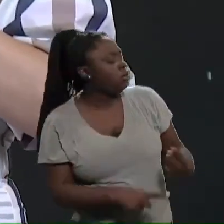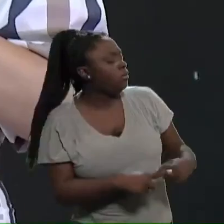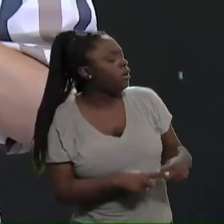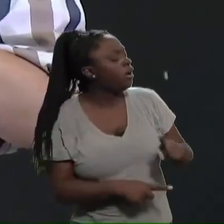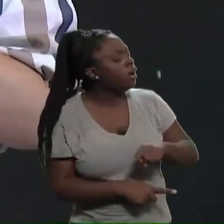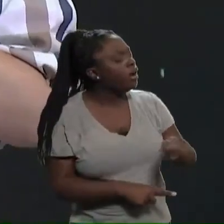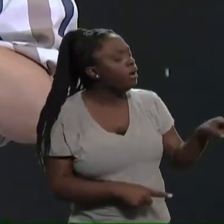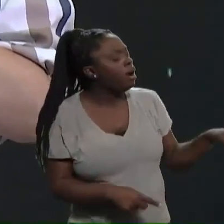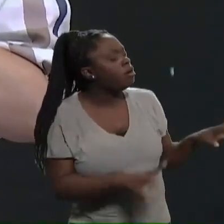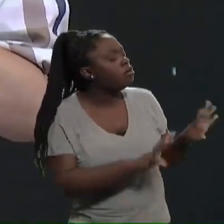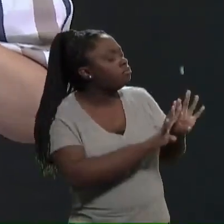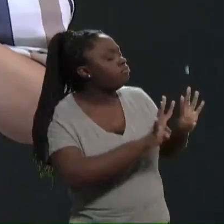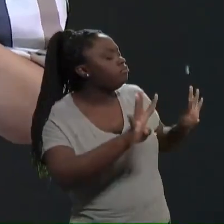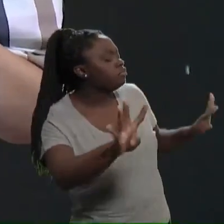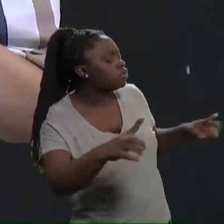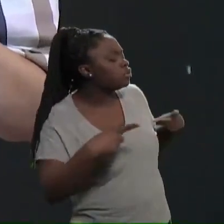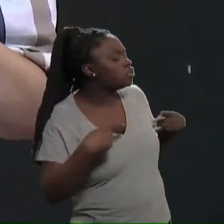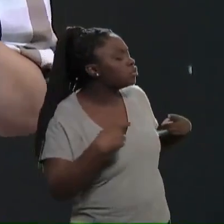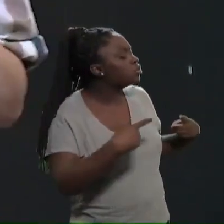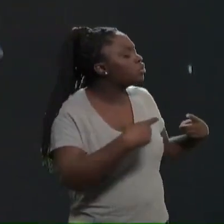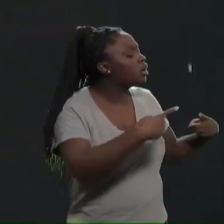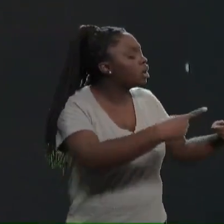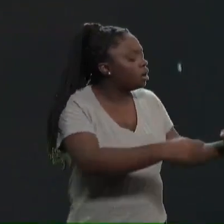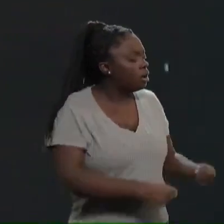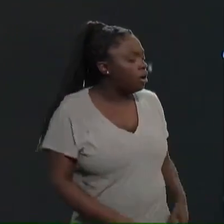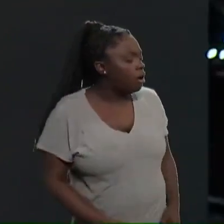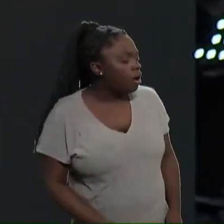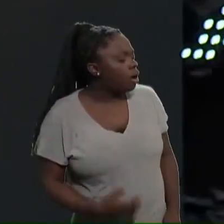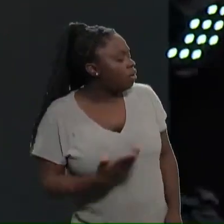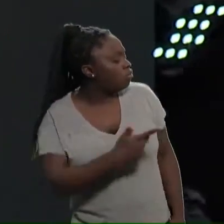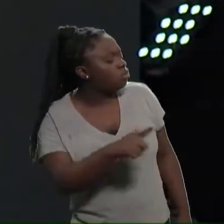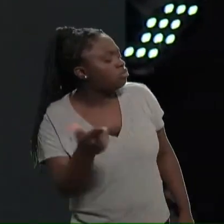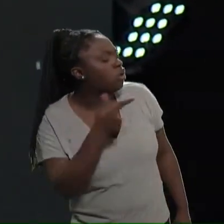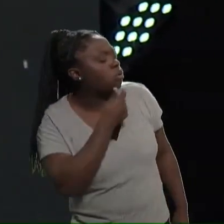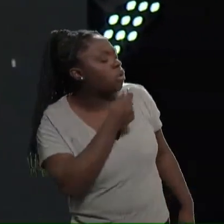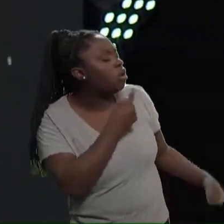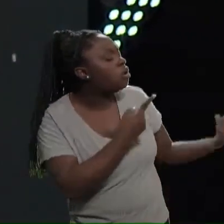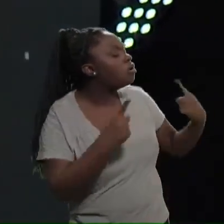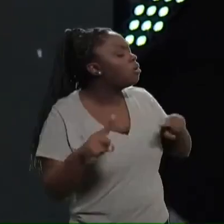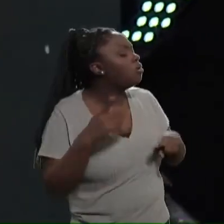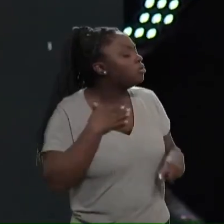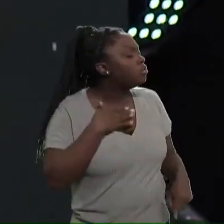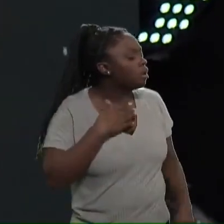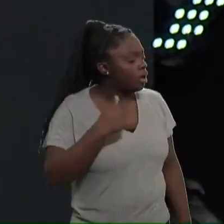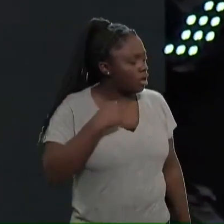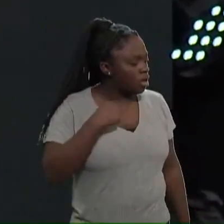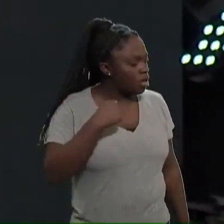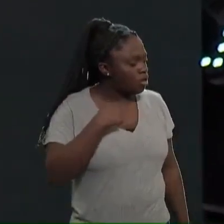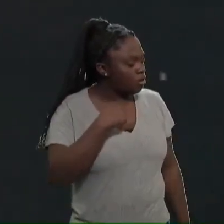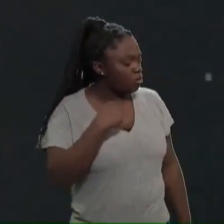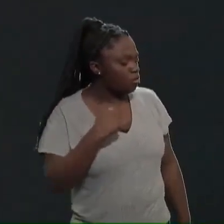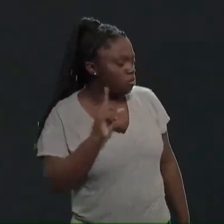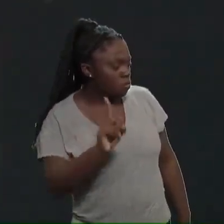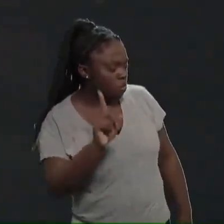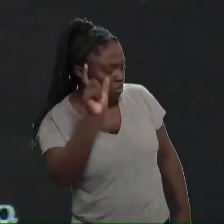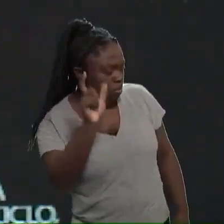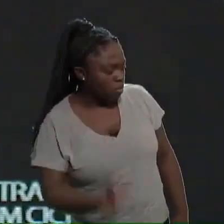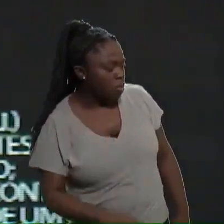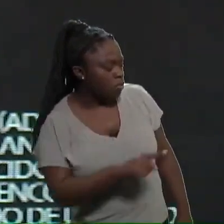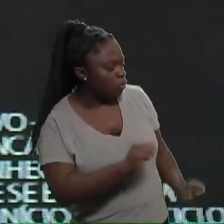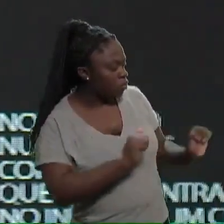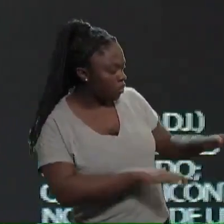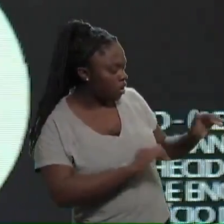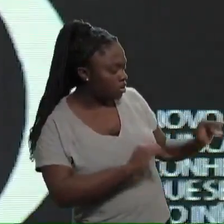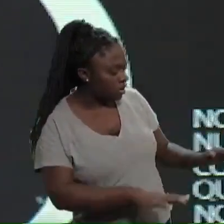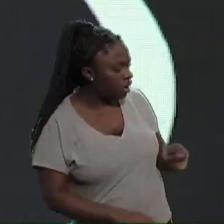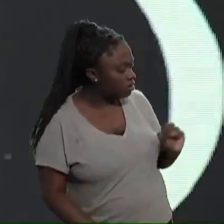em linha de batalha, olhando para o exército de Israel? Não tem um homem que venha contra mim, não sou eu um filisteu, vocês o exército de Saul, que venha um